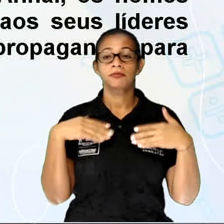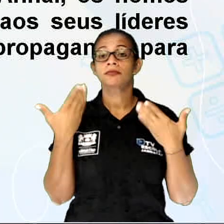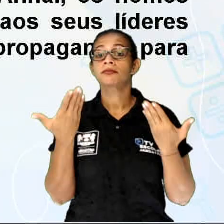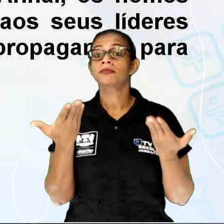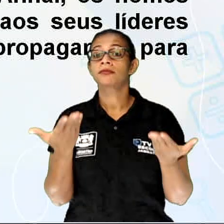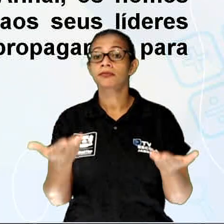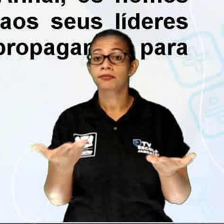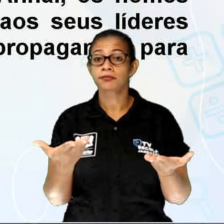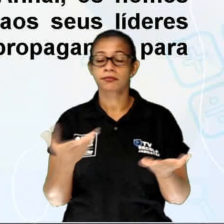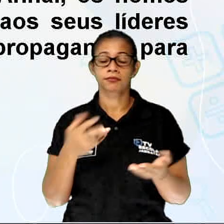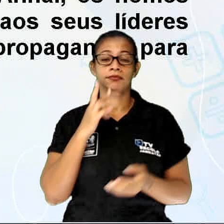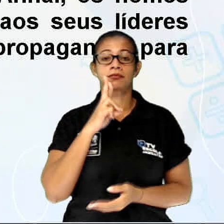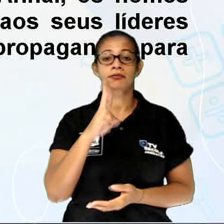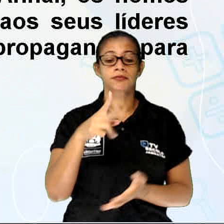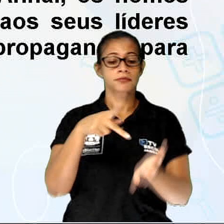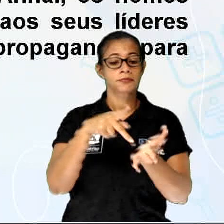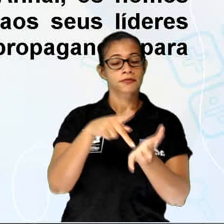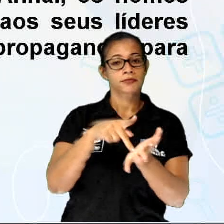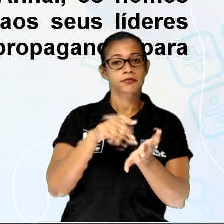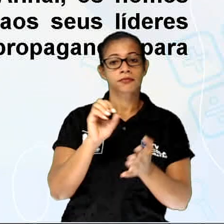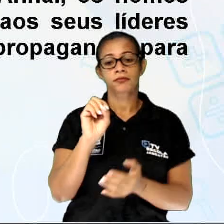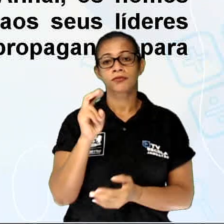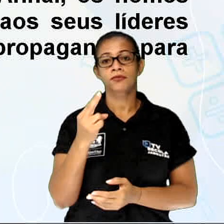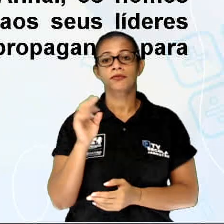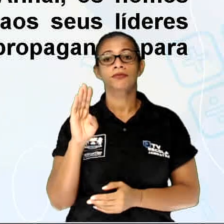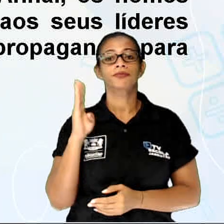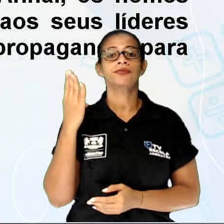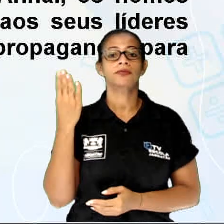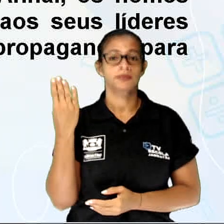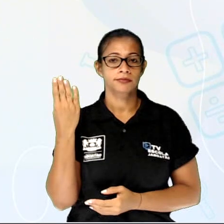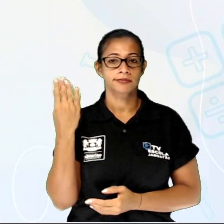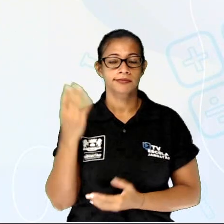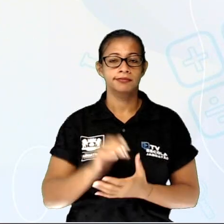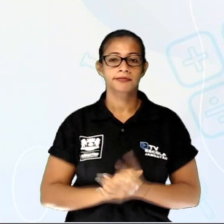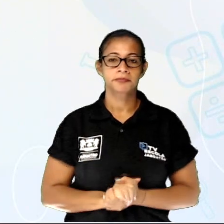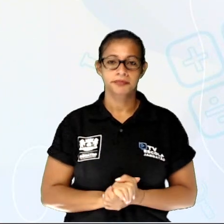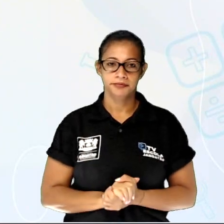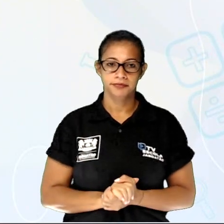frase? Verdadeiro ou falso? Vamos descobrir agora.